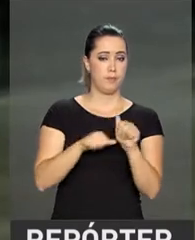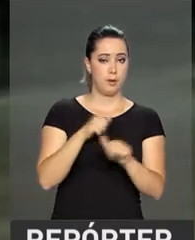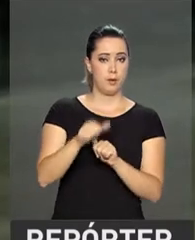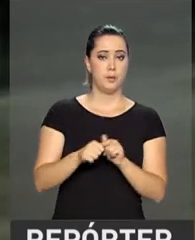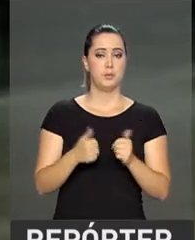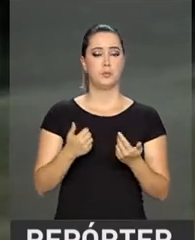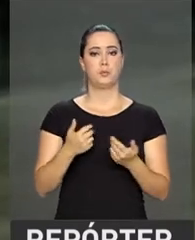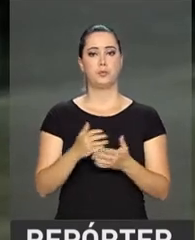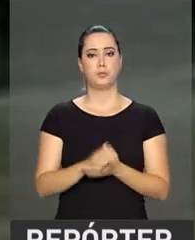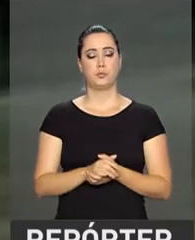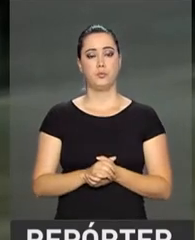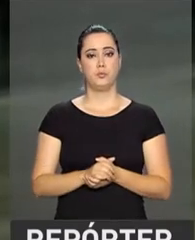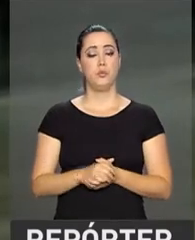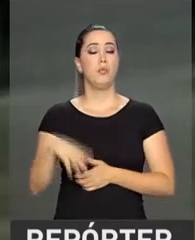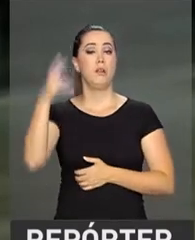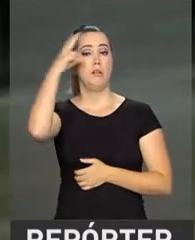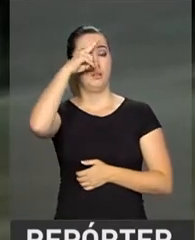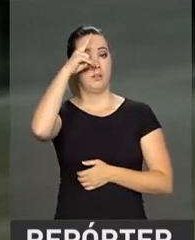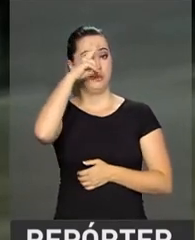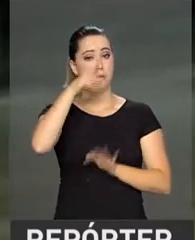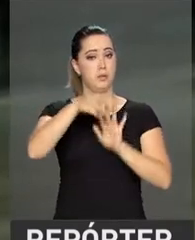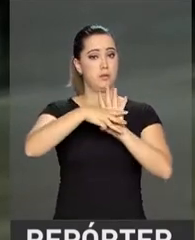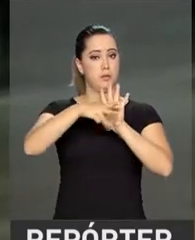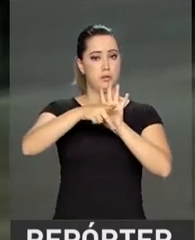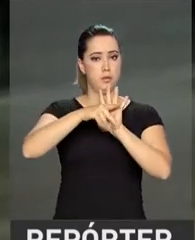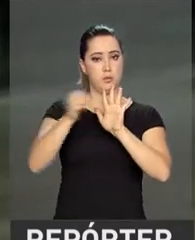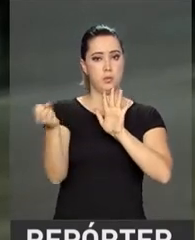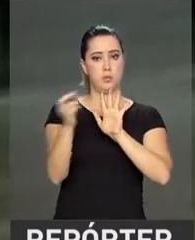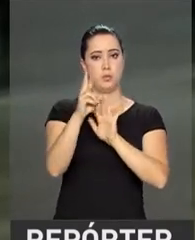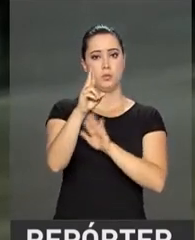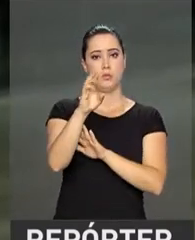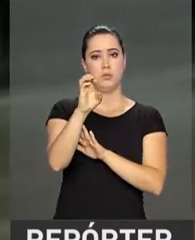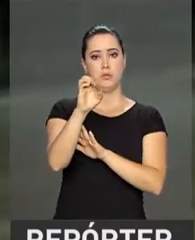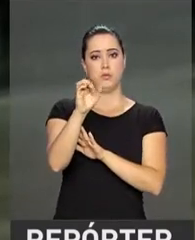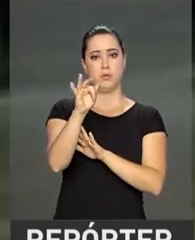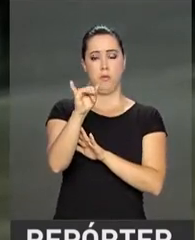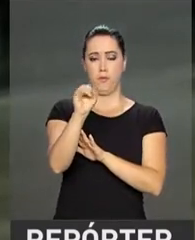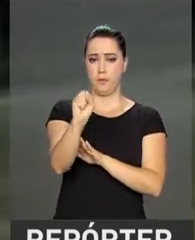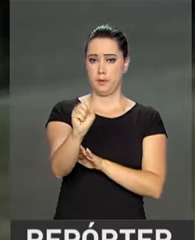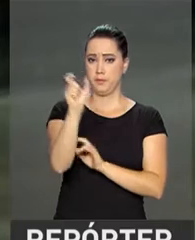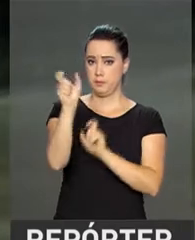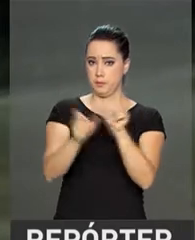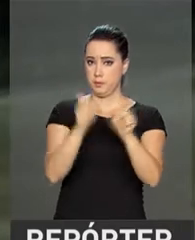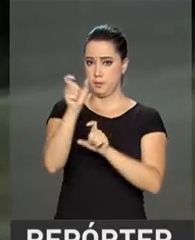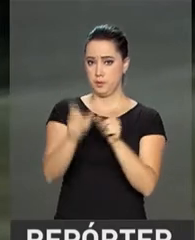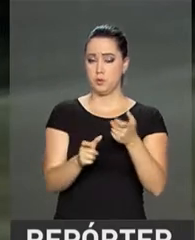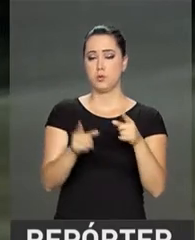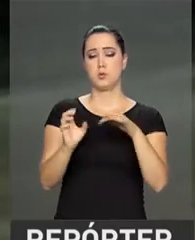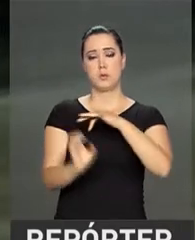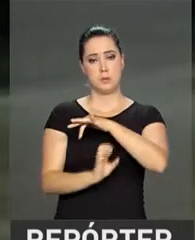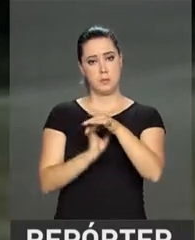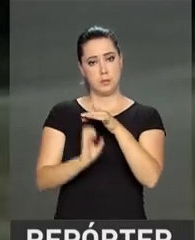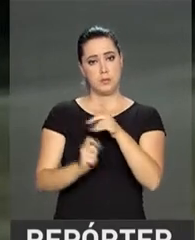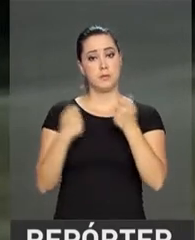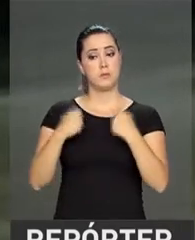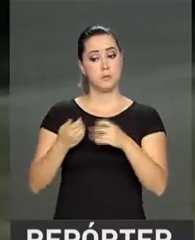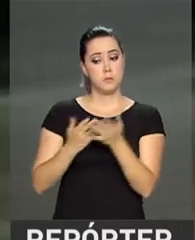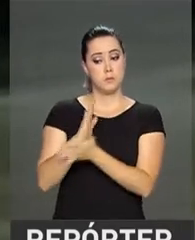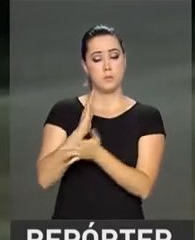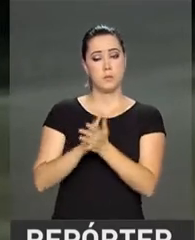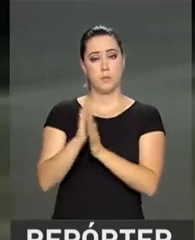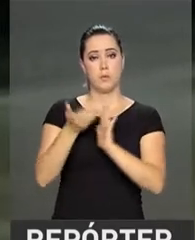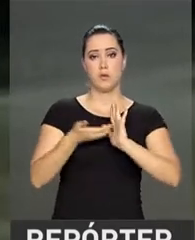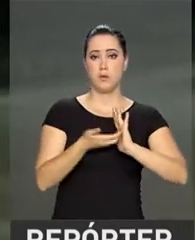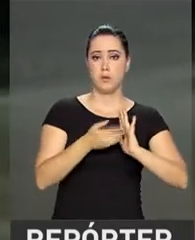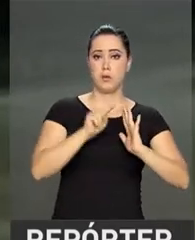revertidas em plenário. Lembrando que a MP do novo Refis para pessoas físicas e jurídicas tende a ser aprovada pela